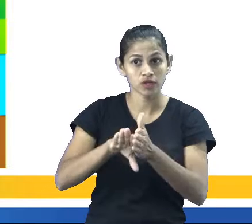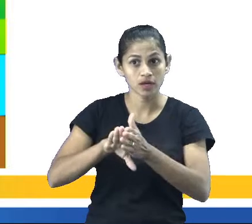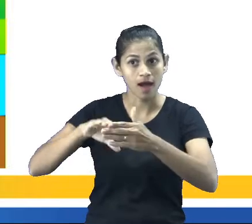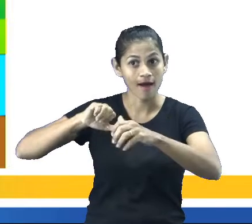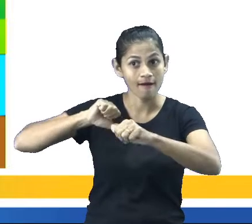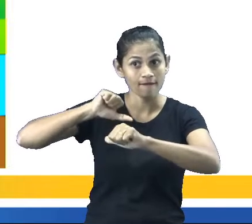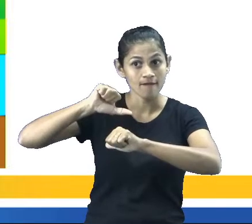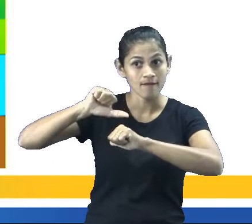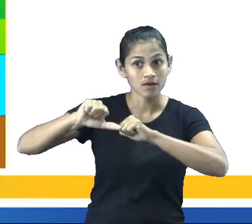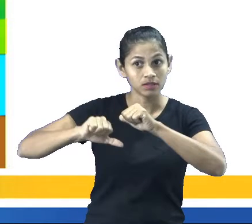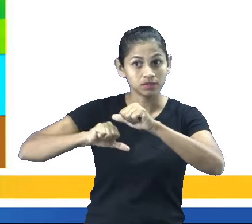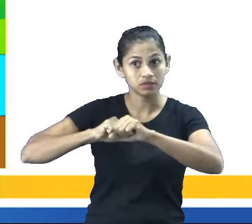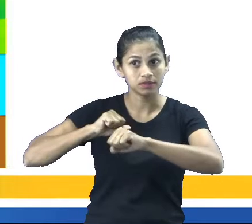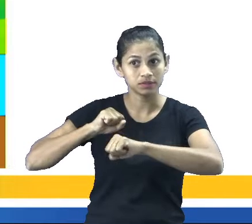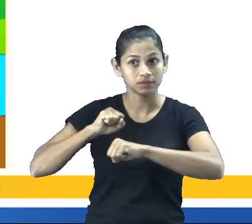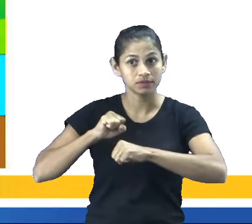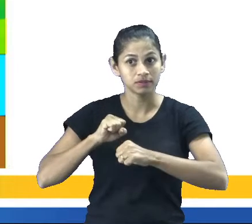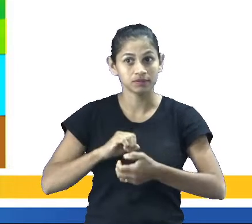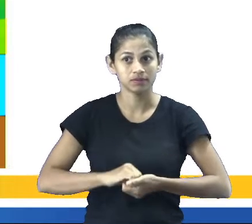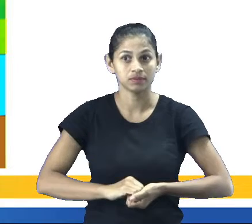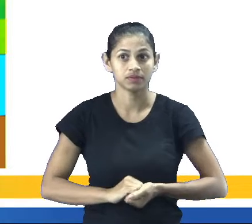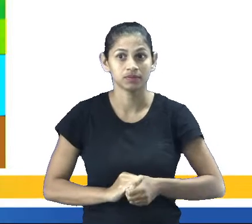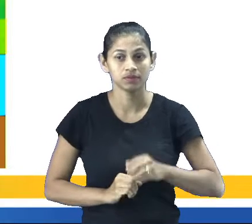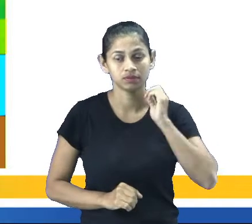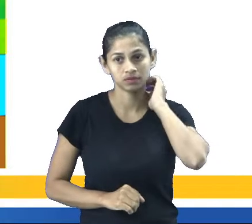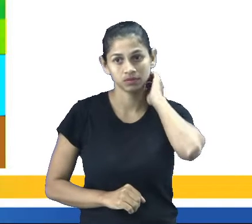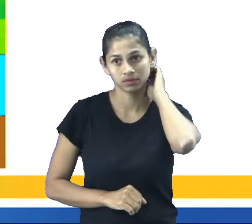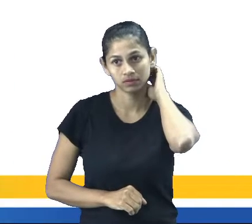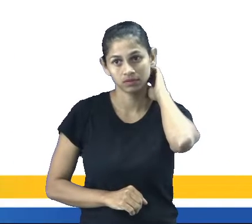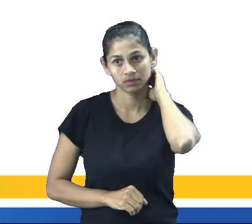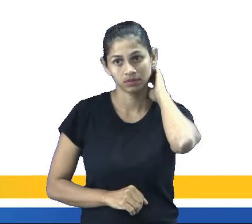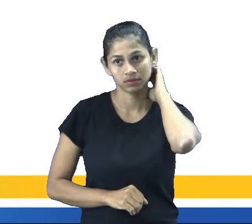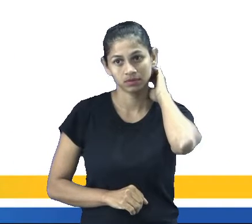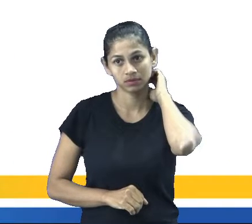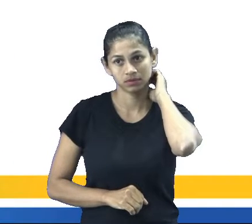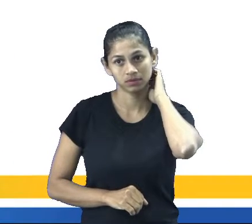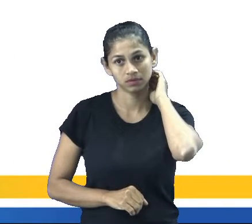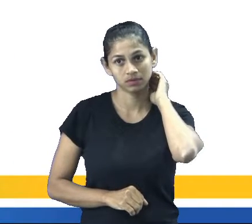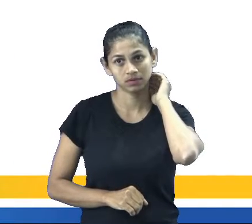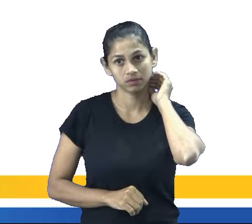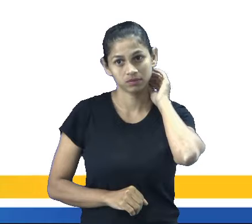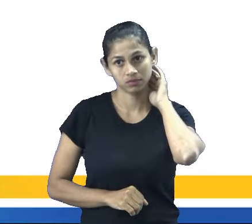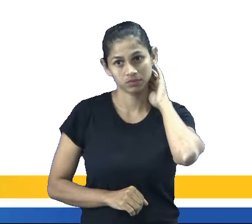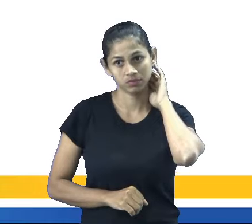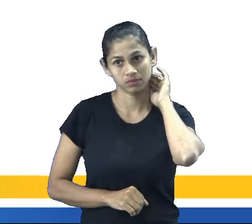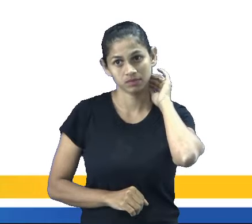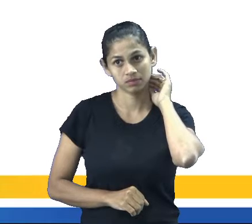girar. Enche, tem como voltar? Falei errado aqui o negócio.